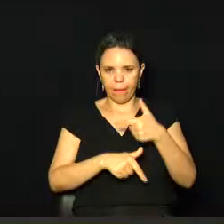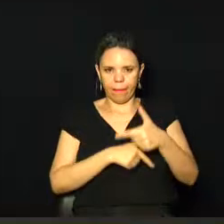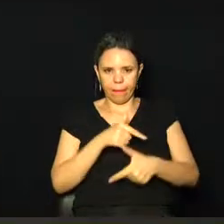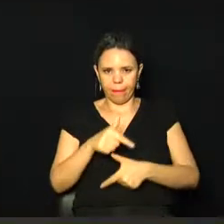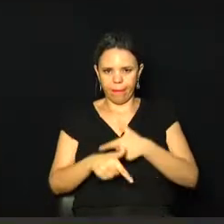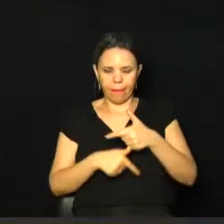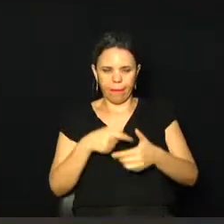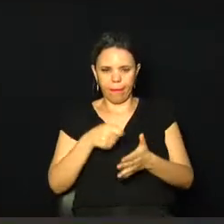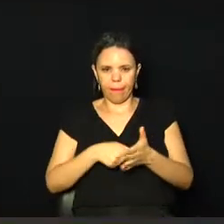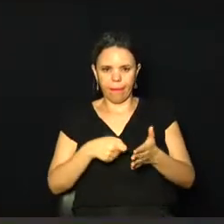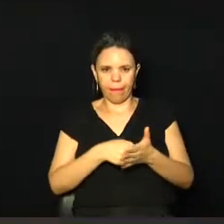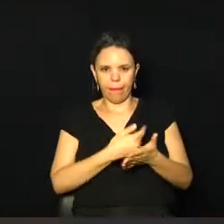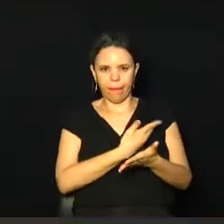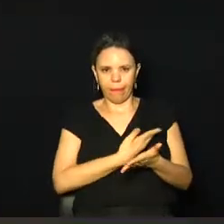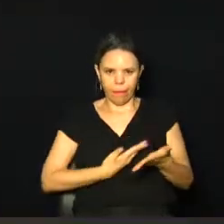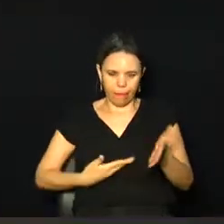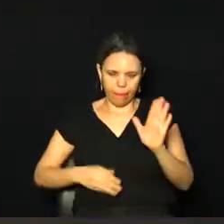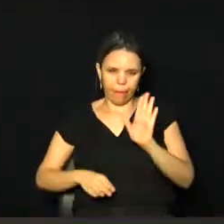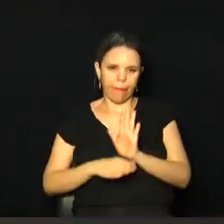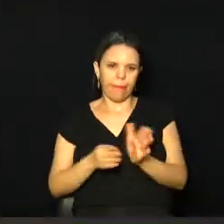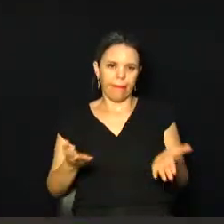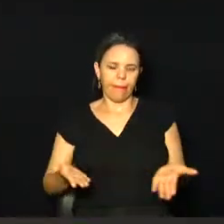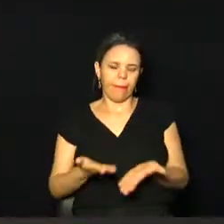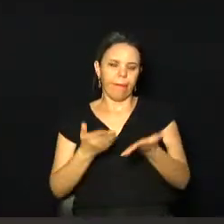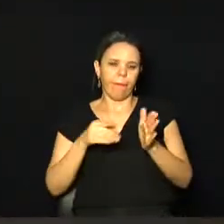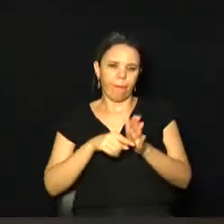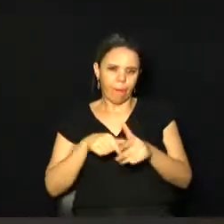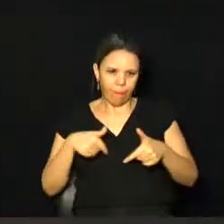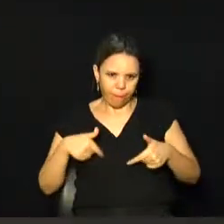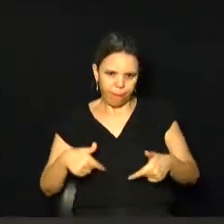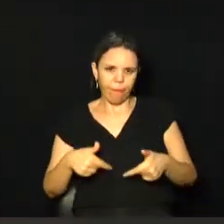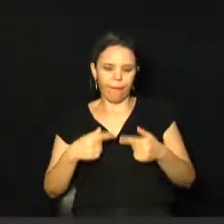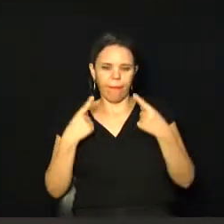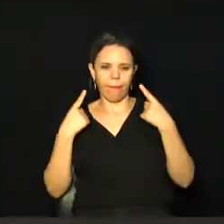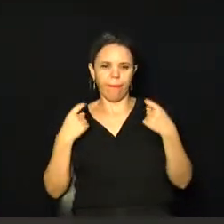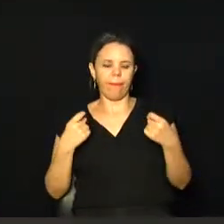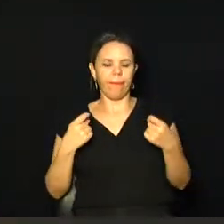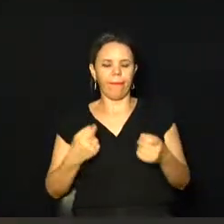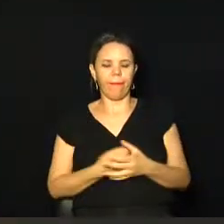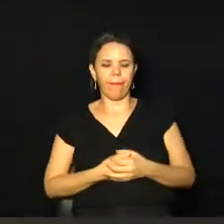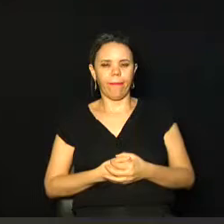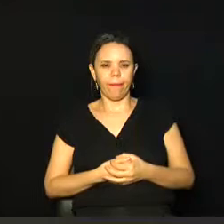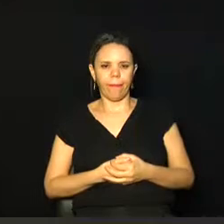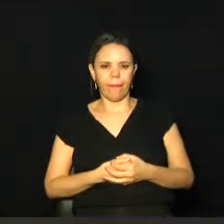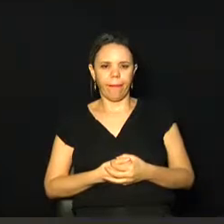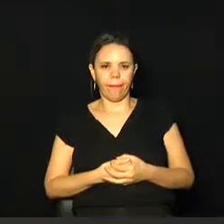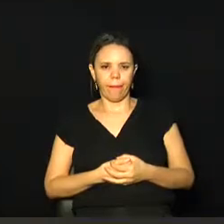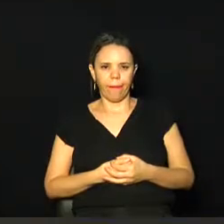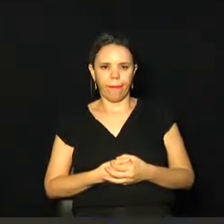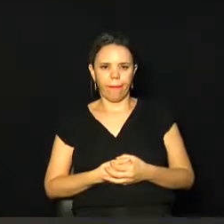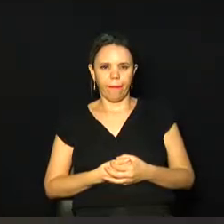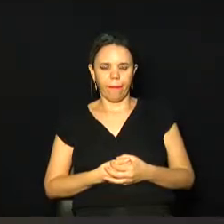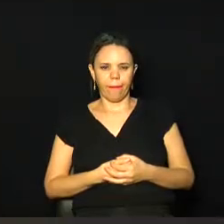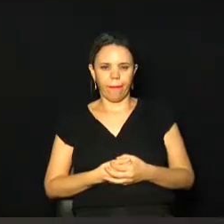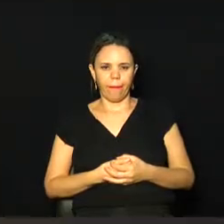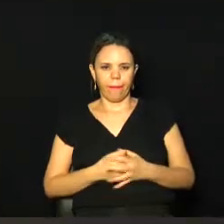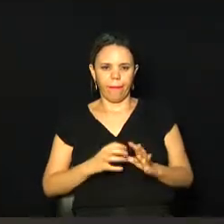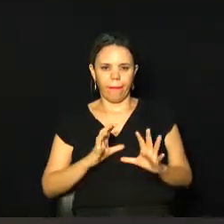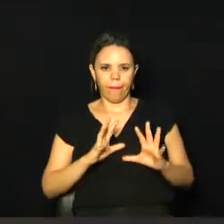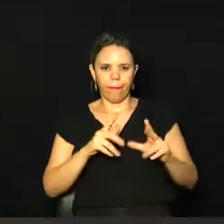em cima de políticas públicas favoráveis à mitigação dessa violência. Ela alcança todos os espaços,